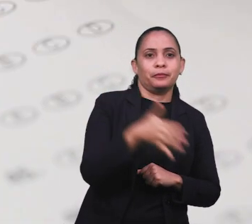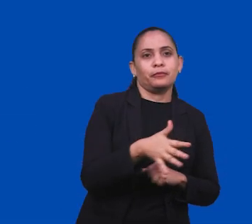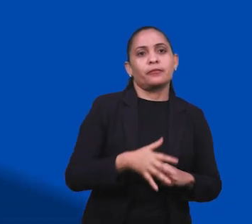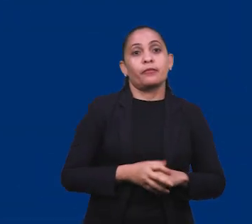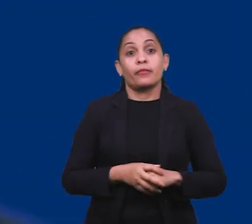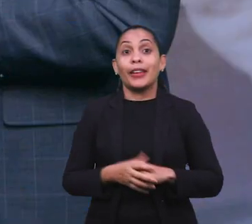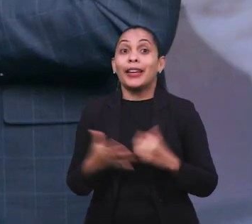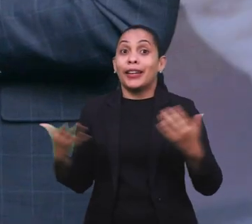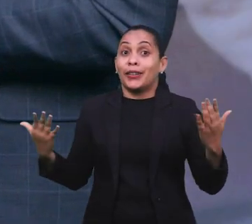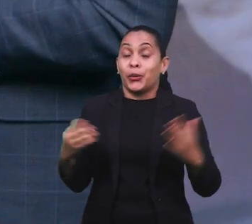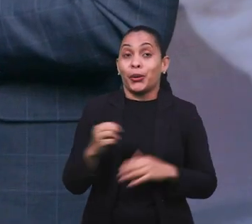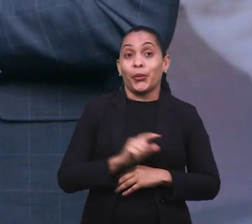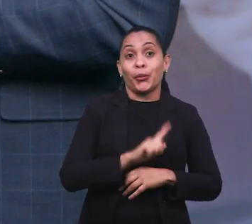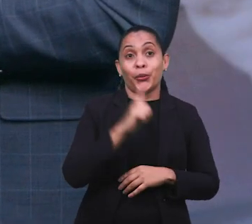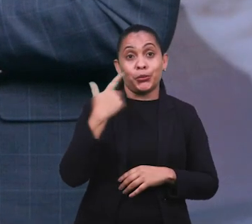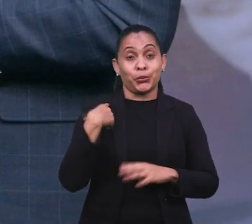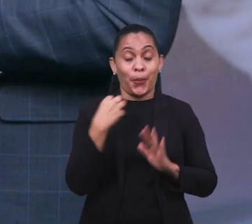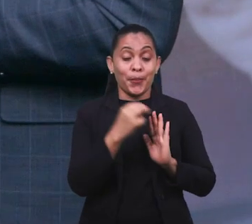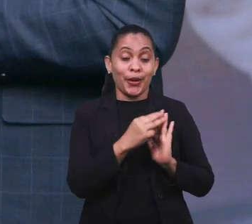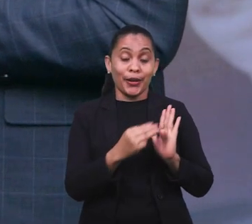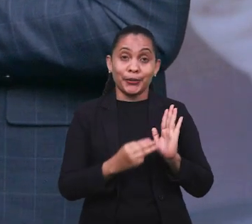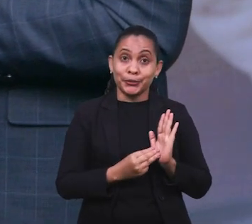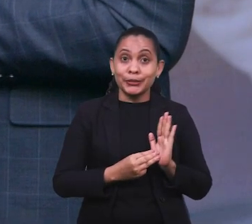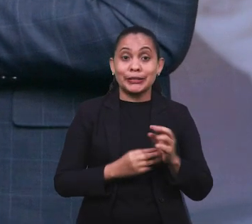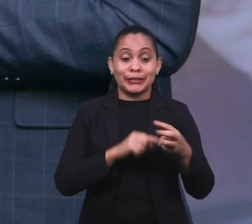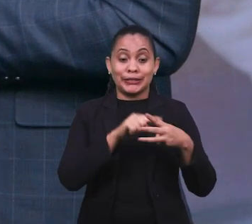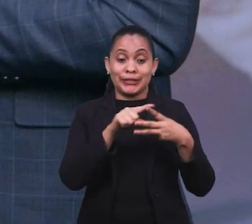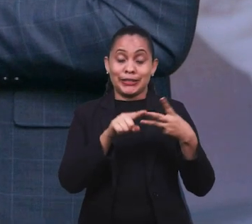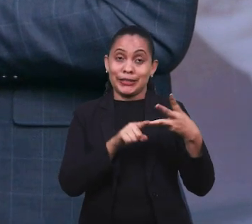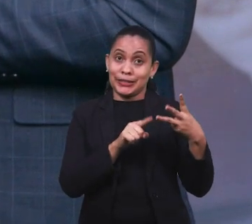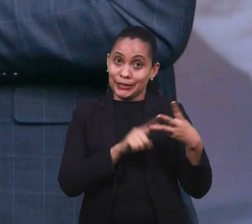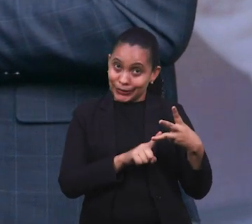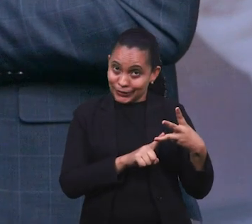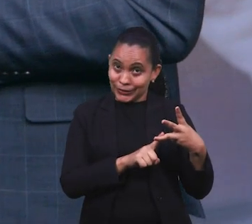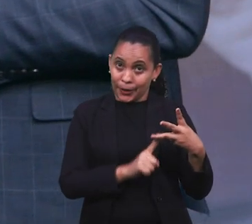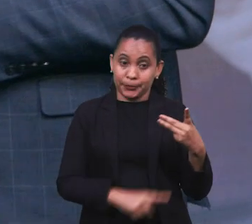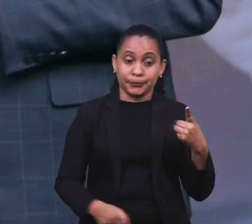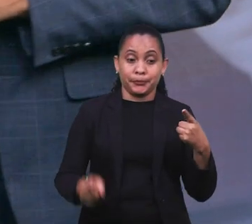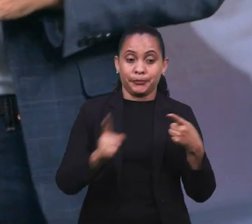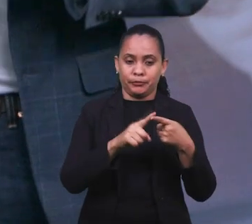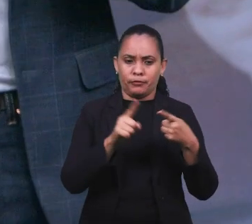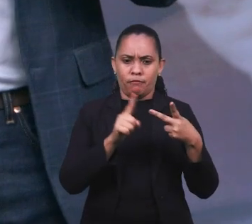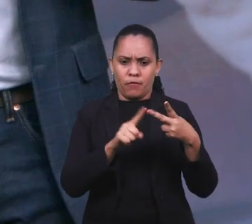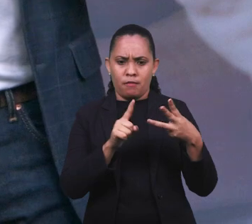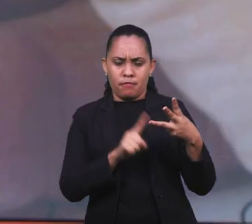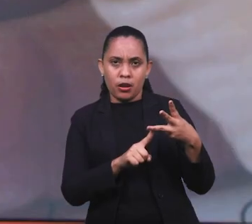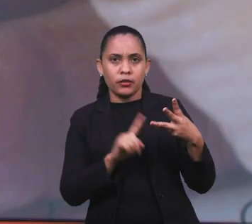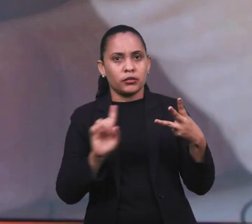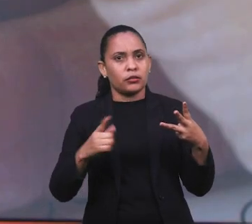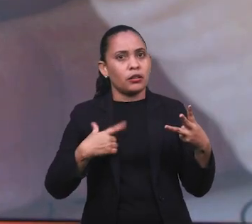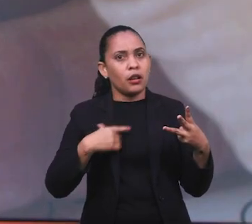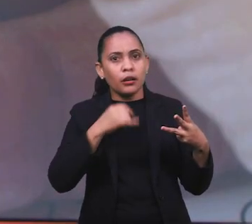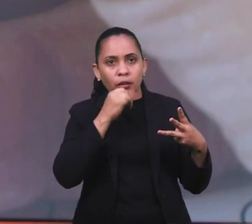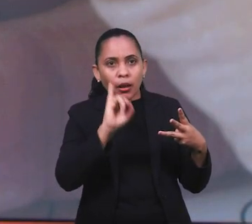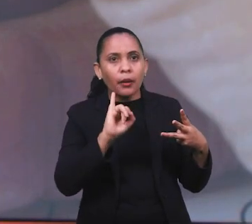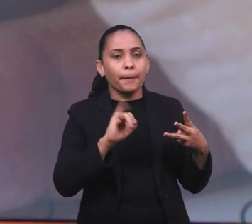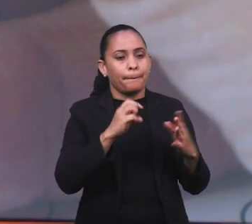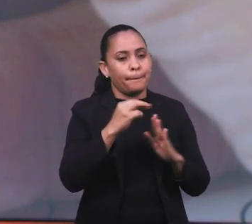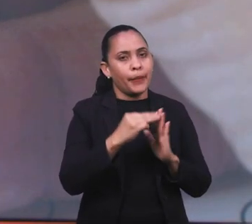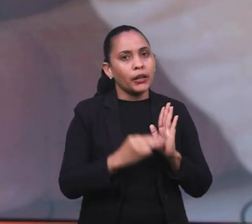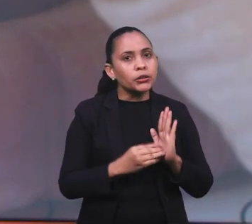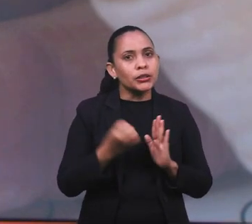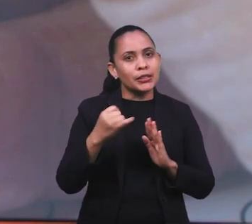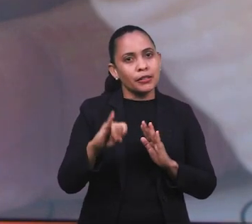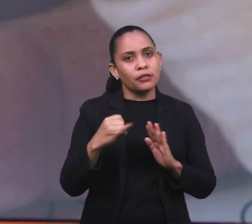ativa. Outro ponto, o método dos 3 passos, tá? Não é oficialmente um